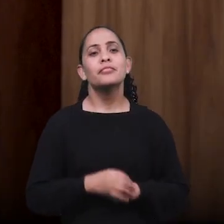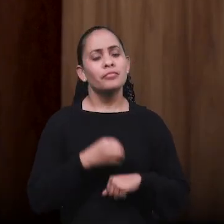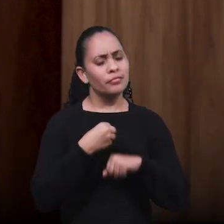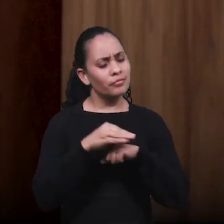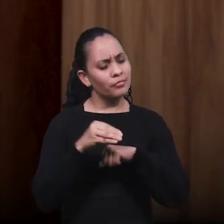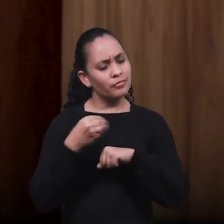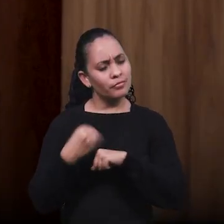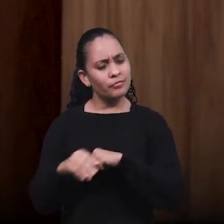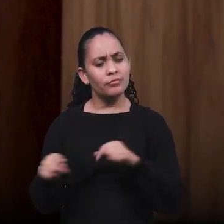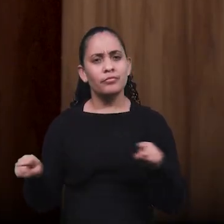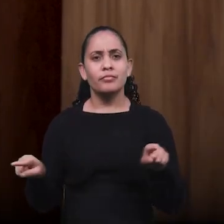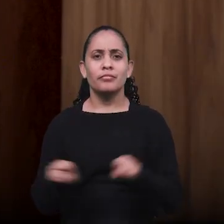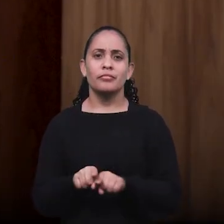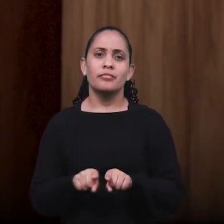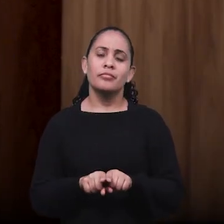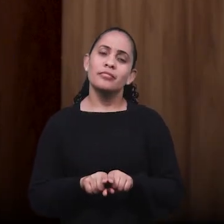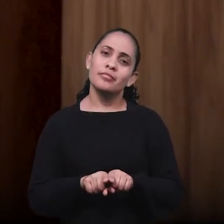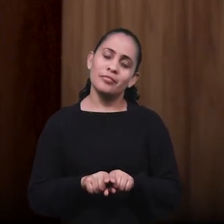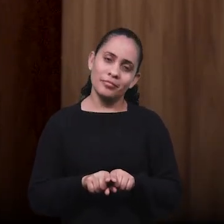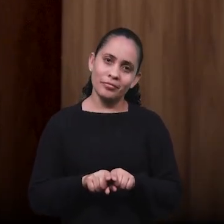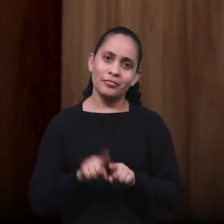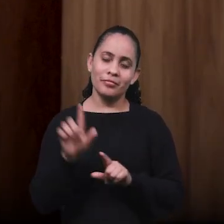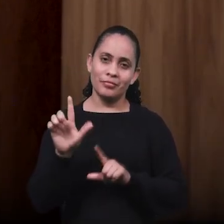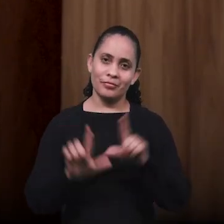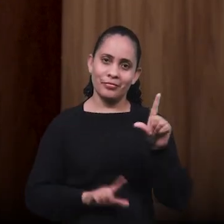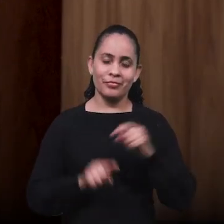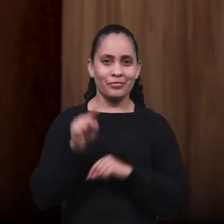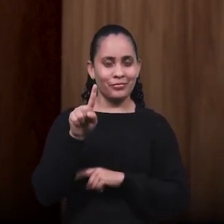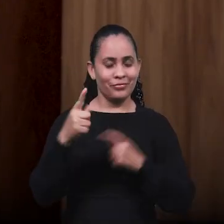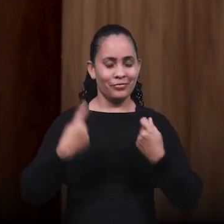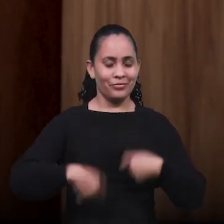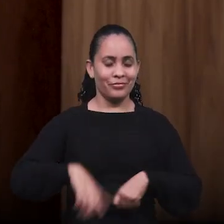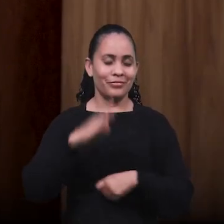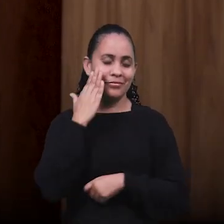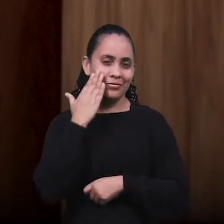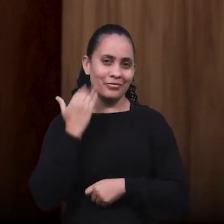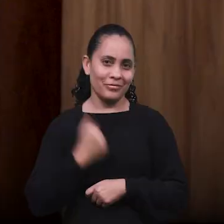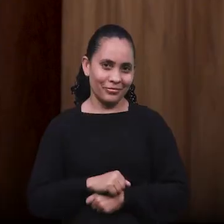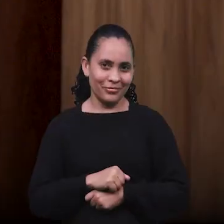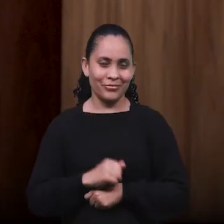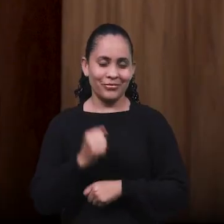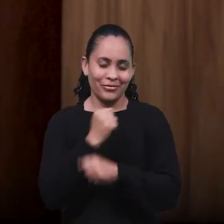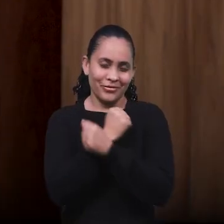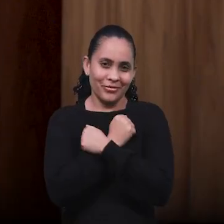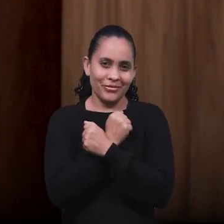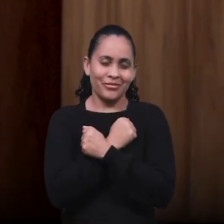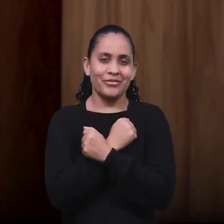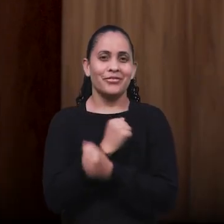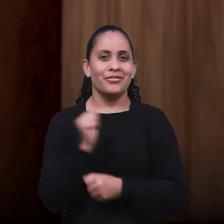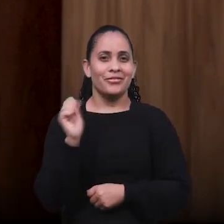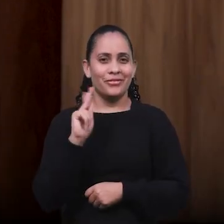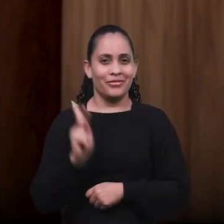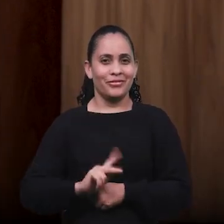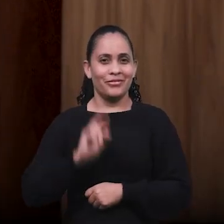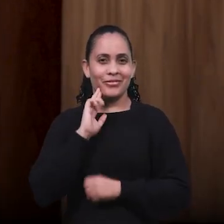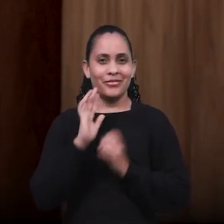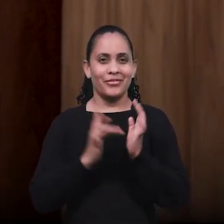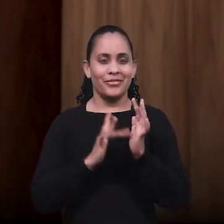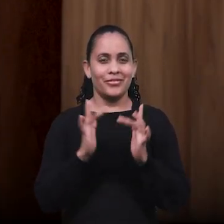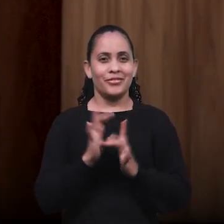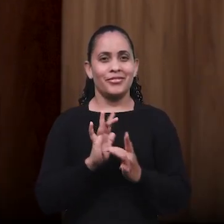bom? E compartilhe o programa e seja bem-vindo à próxima edição do Você Precisa Saber. Um grande abraço